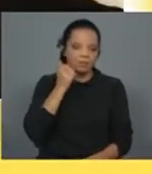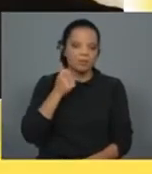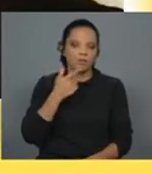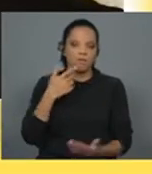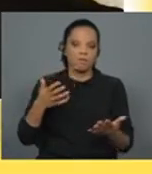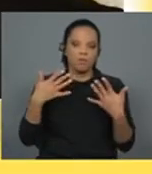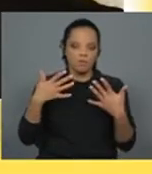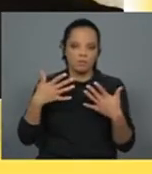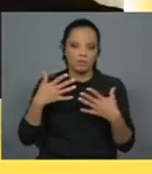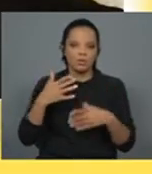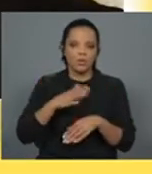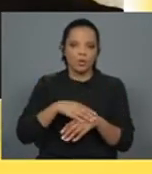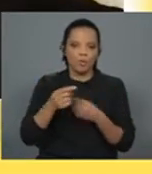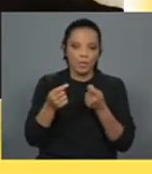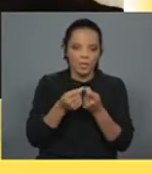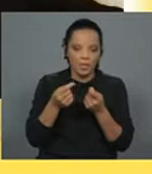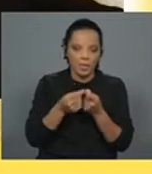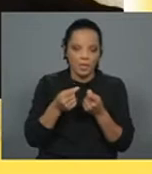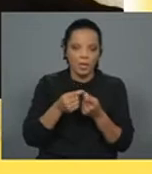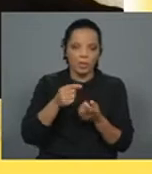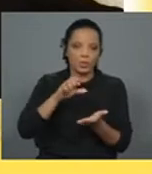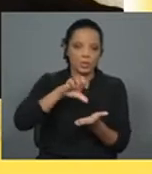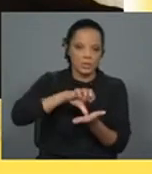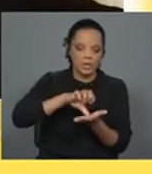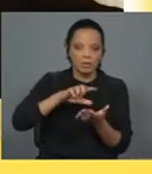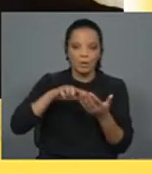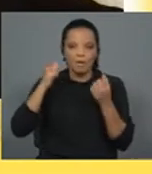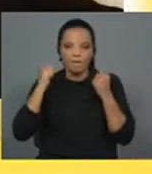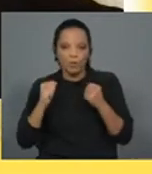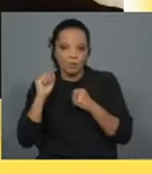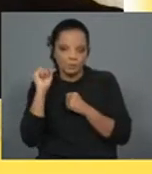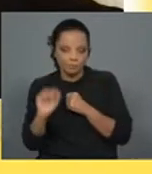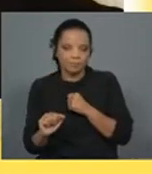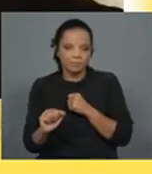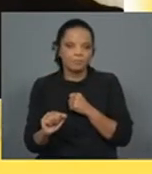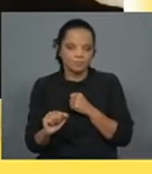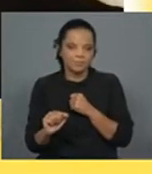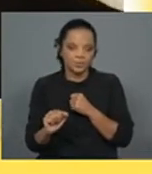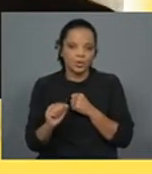desastrosas? É por estarmos perto do epicentro ou é a sua intensidade?